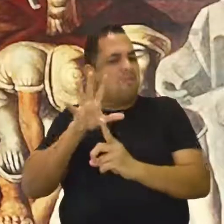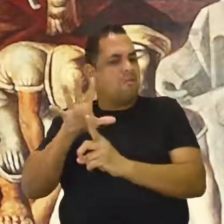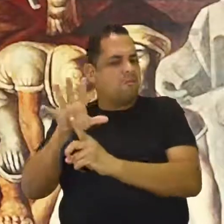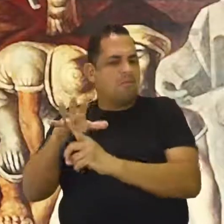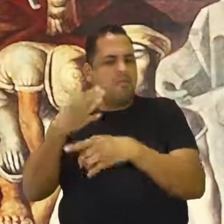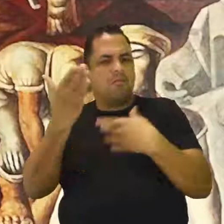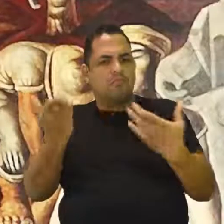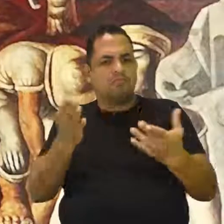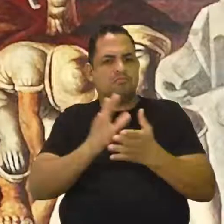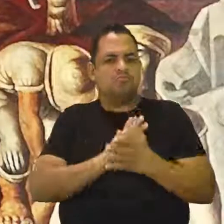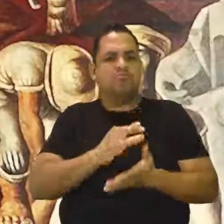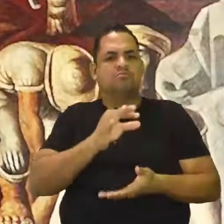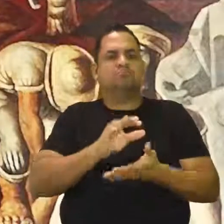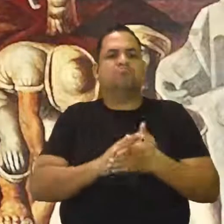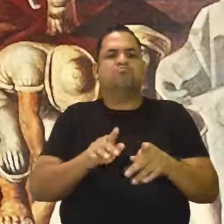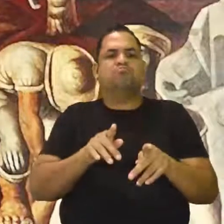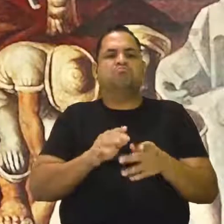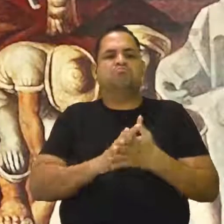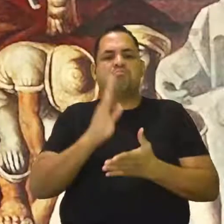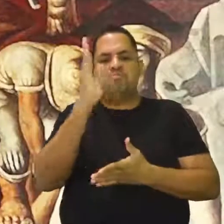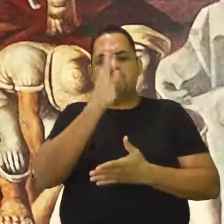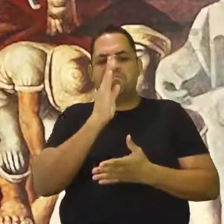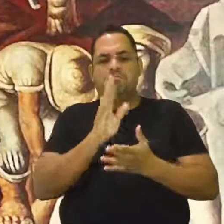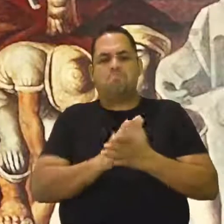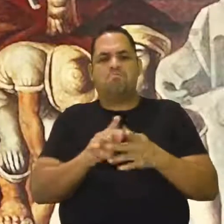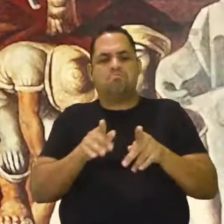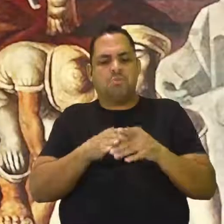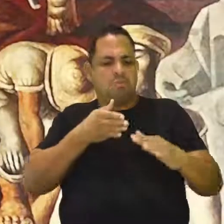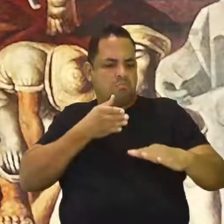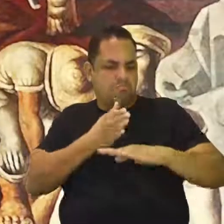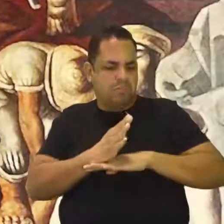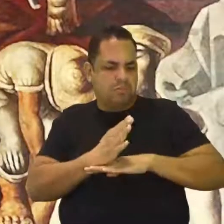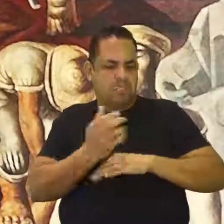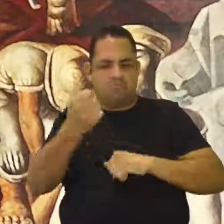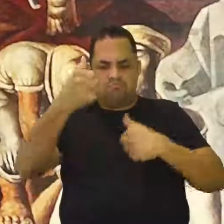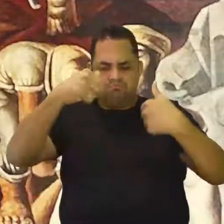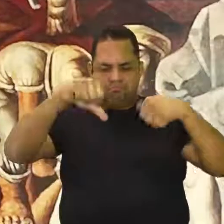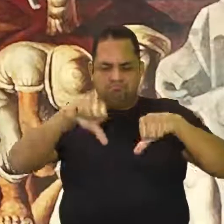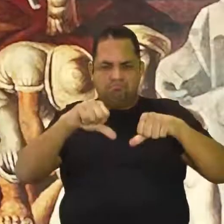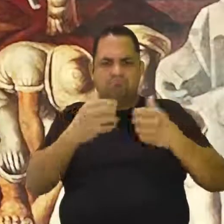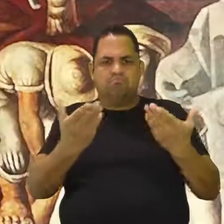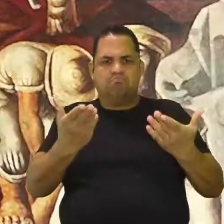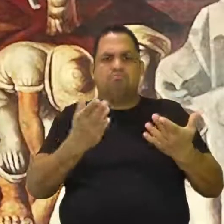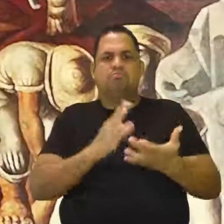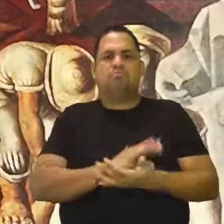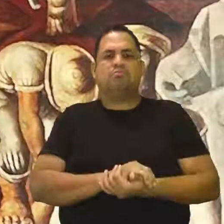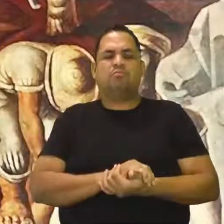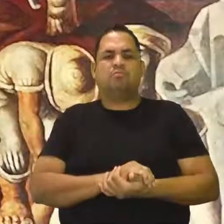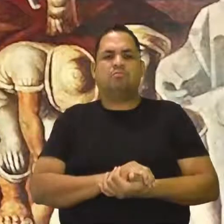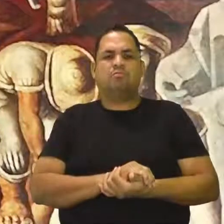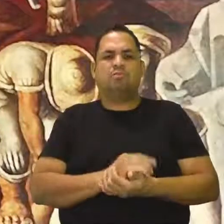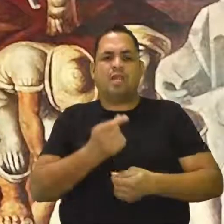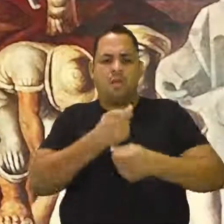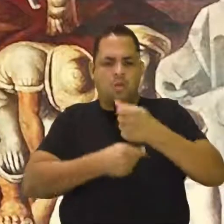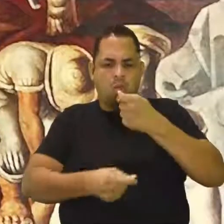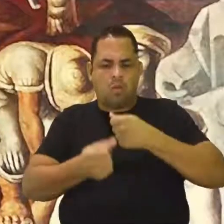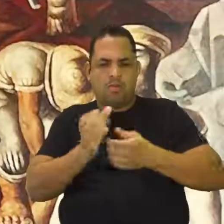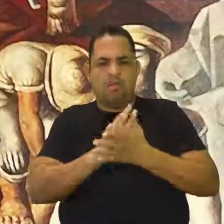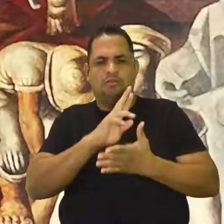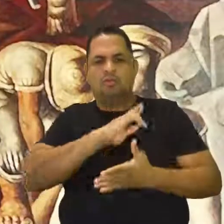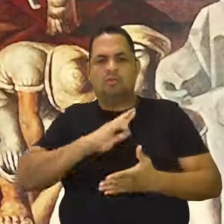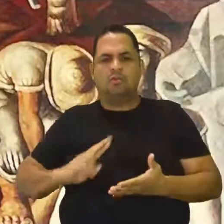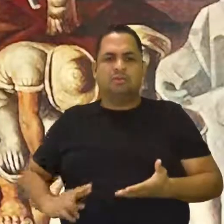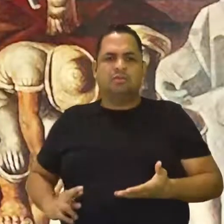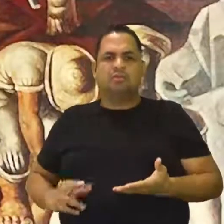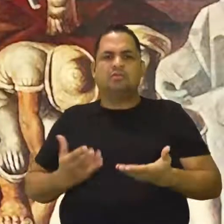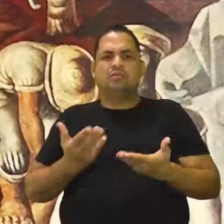que o Brasil também entre em crise. Essa crise dessa república.